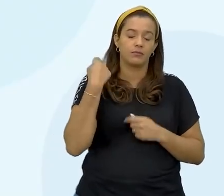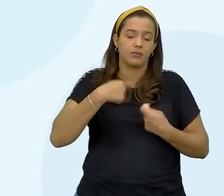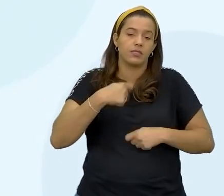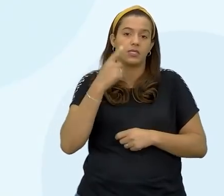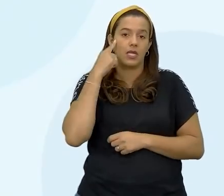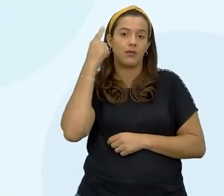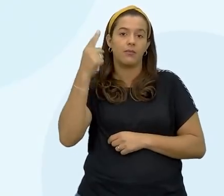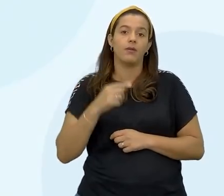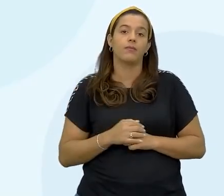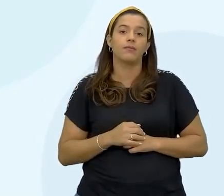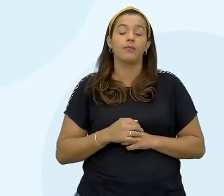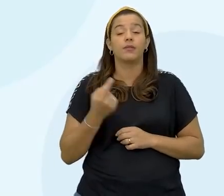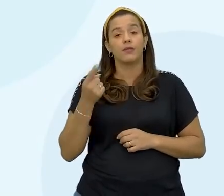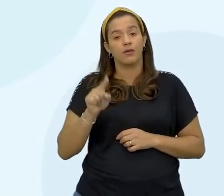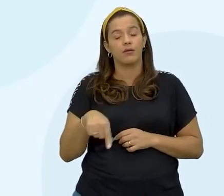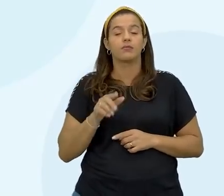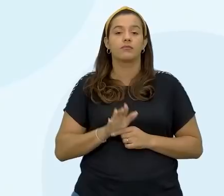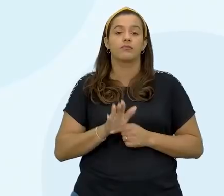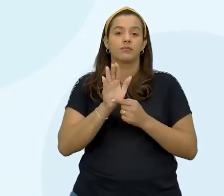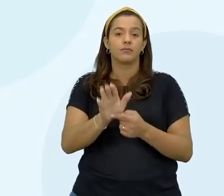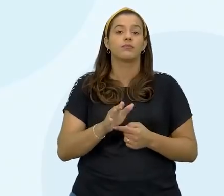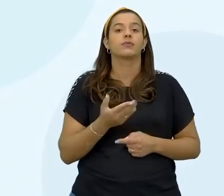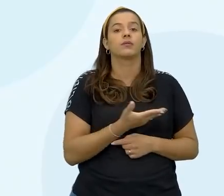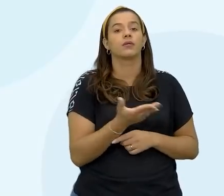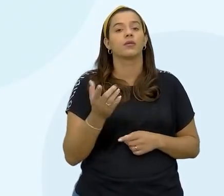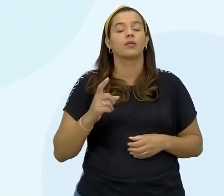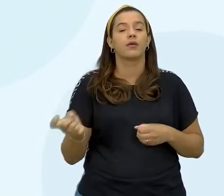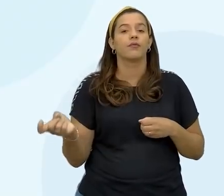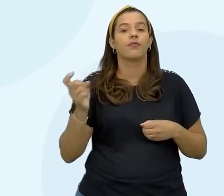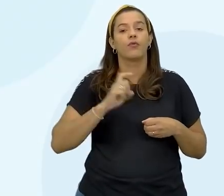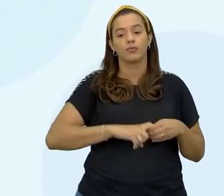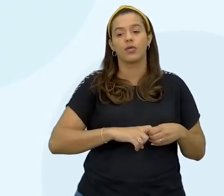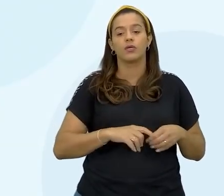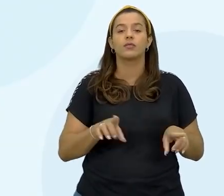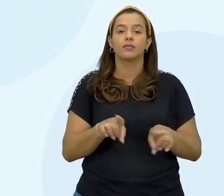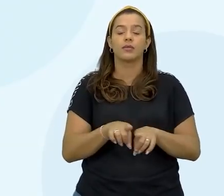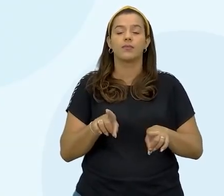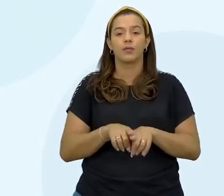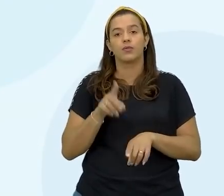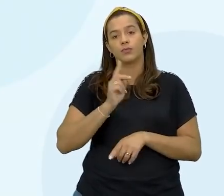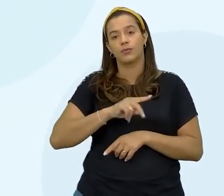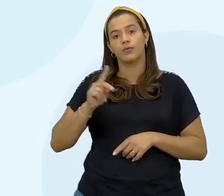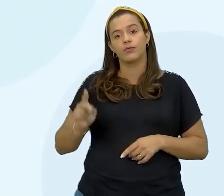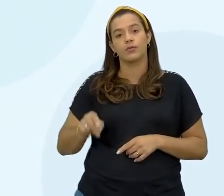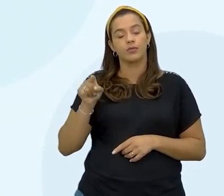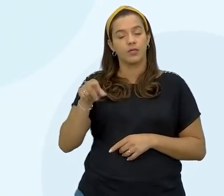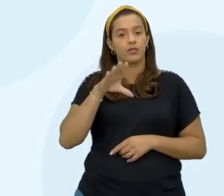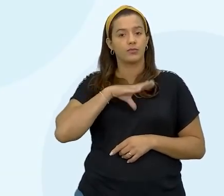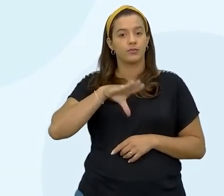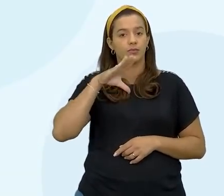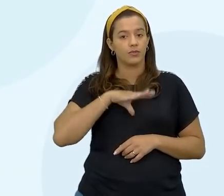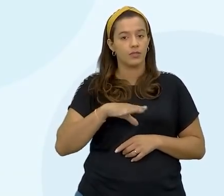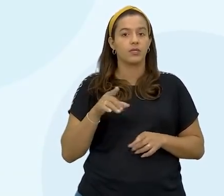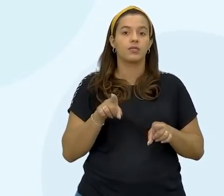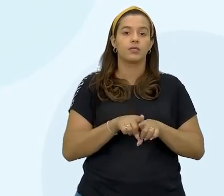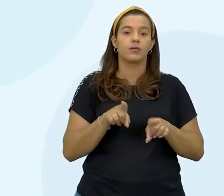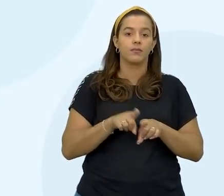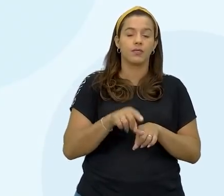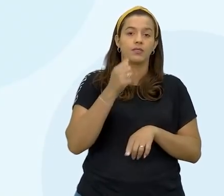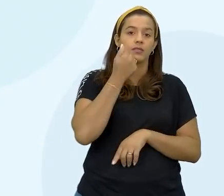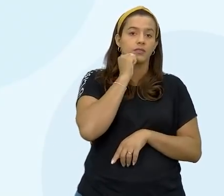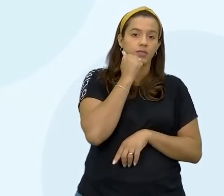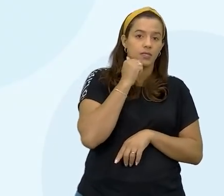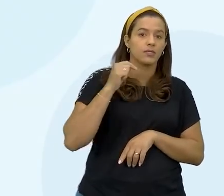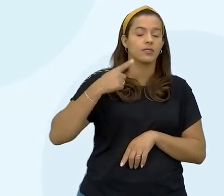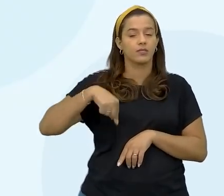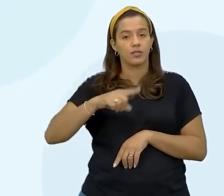ano, ela vai ajudar tanto a ele a retomar, como também os professores de língua portuguesa e até mesmo de ciências, se